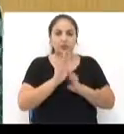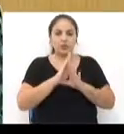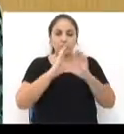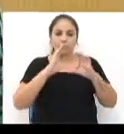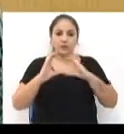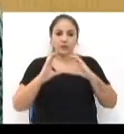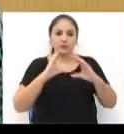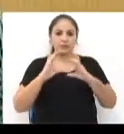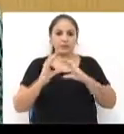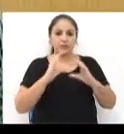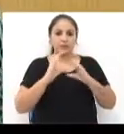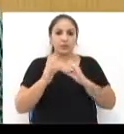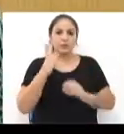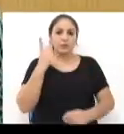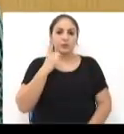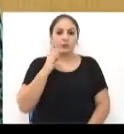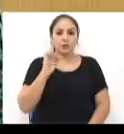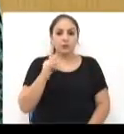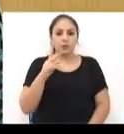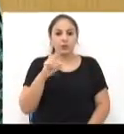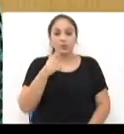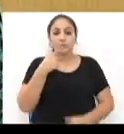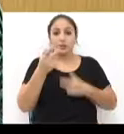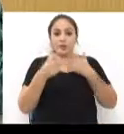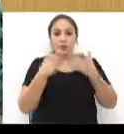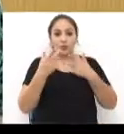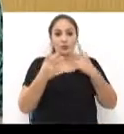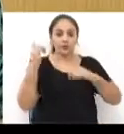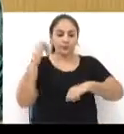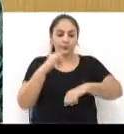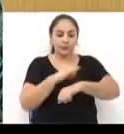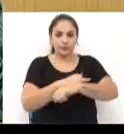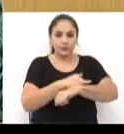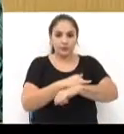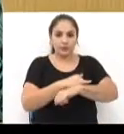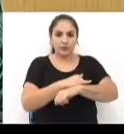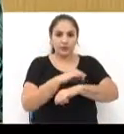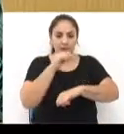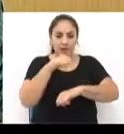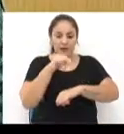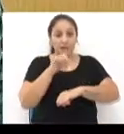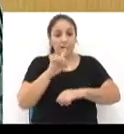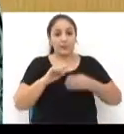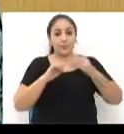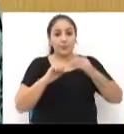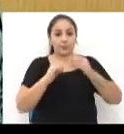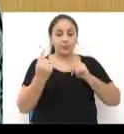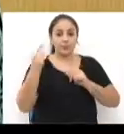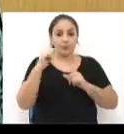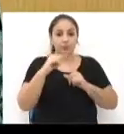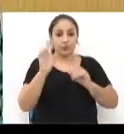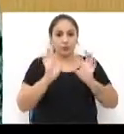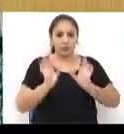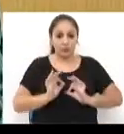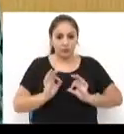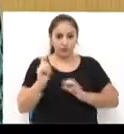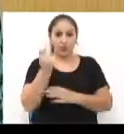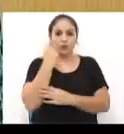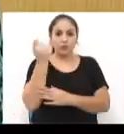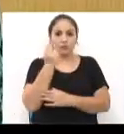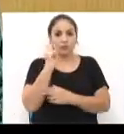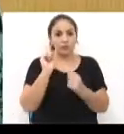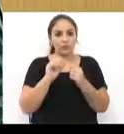o secretário Westphalen teria informado que o Lauro Cortes é prioridade do governo gaúcho em um plano de concessão que está